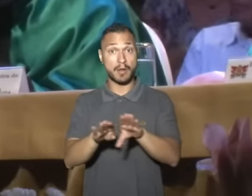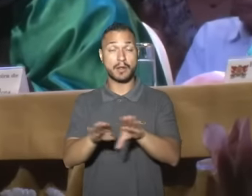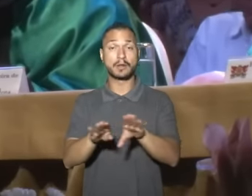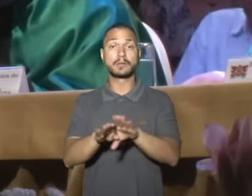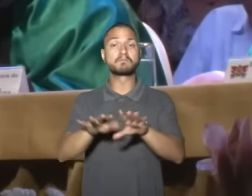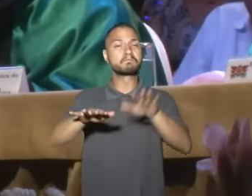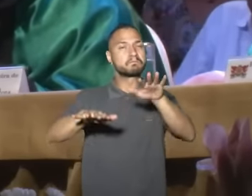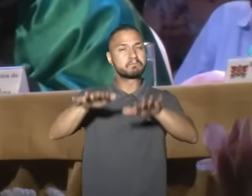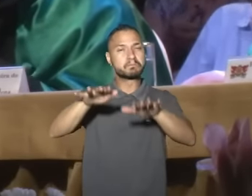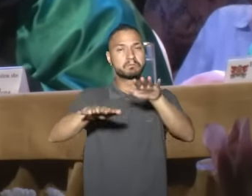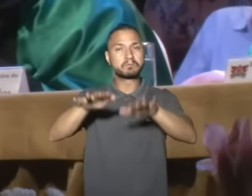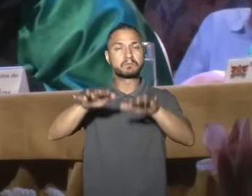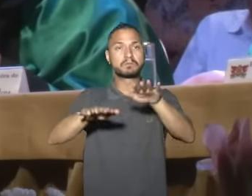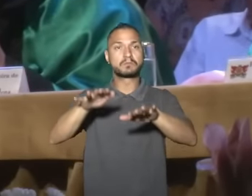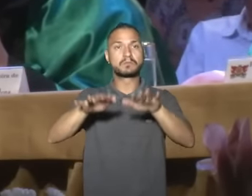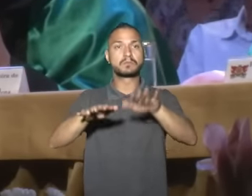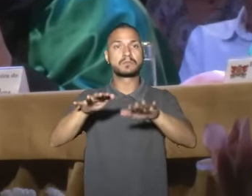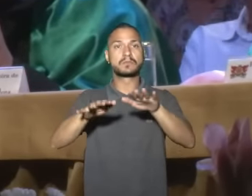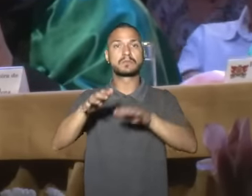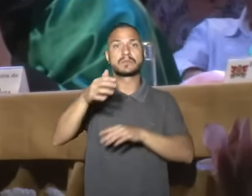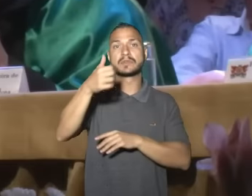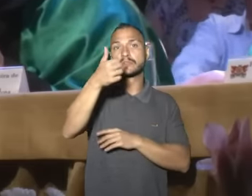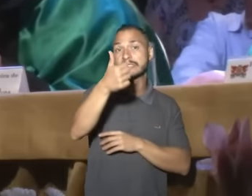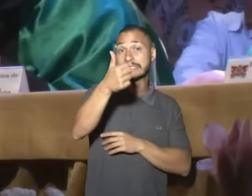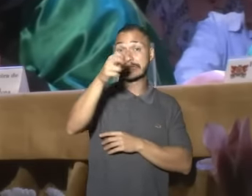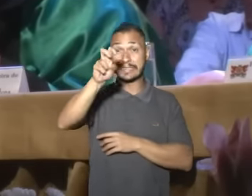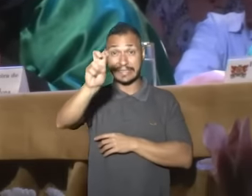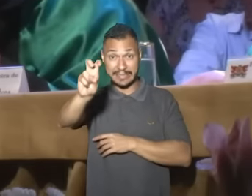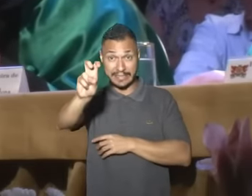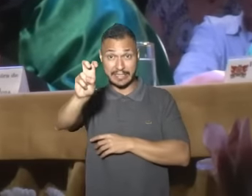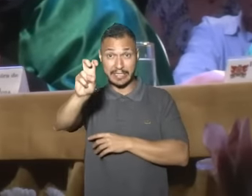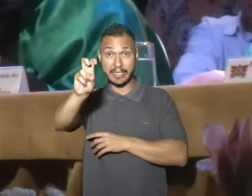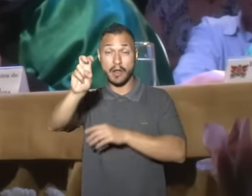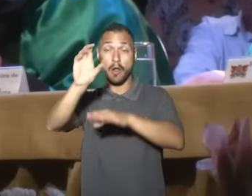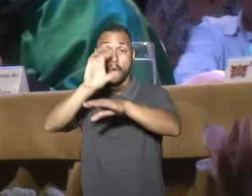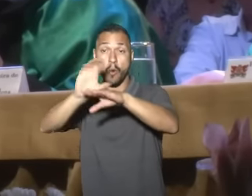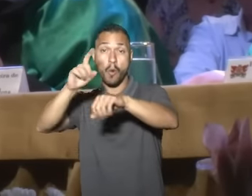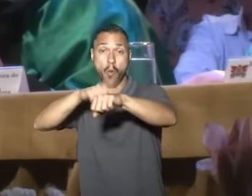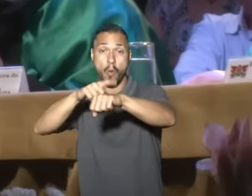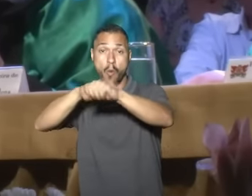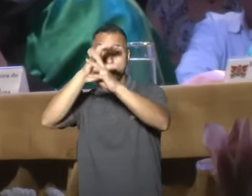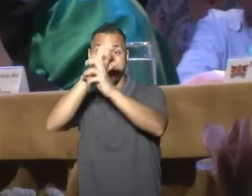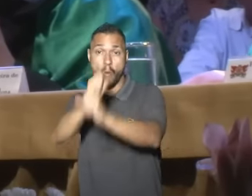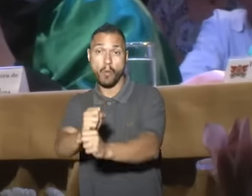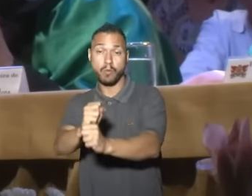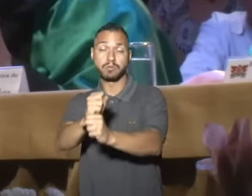em média, um mínimo de 15 créditos por período letivo.